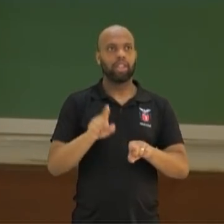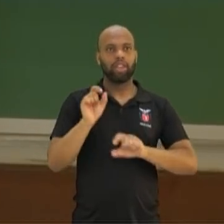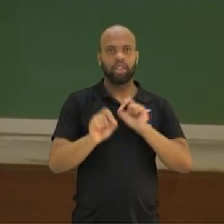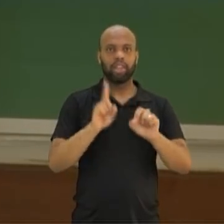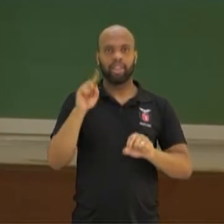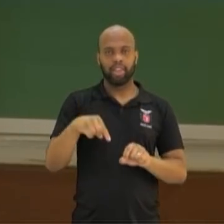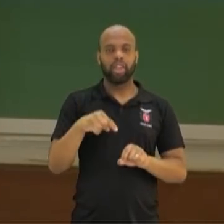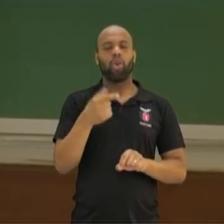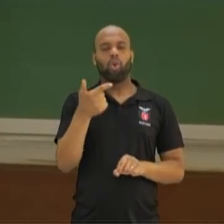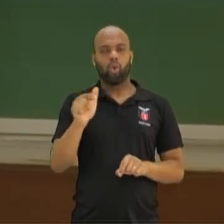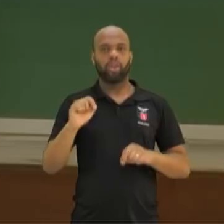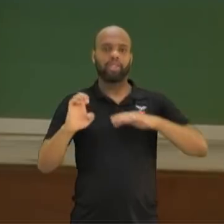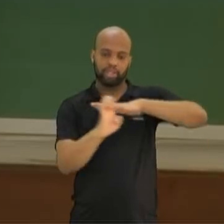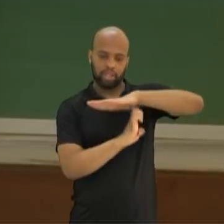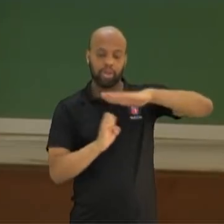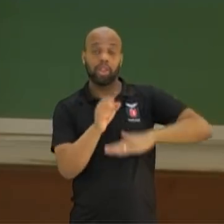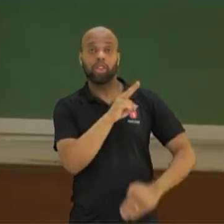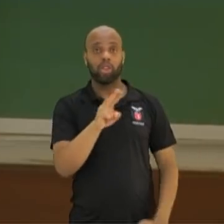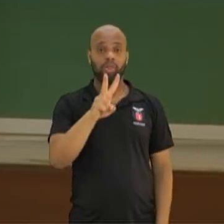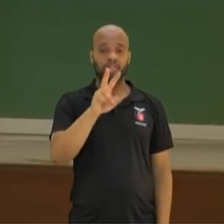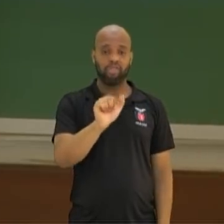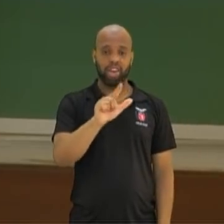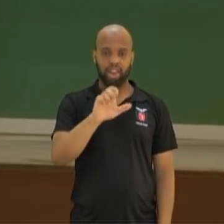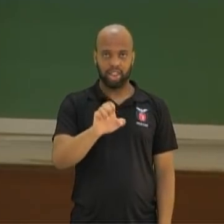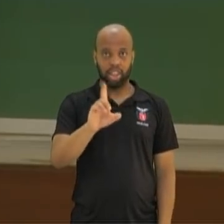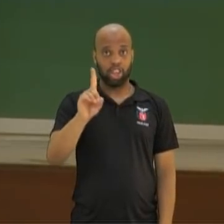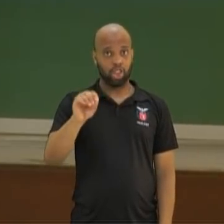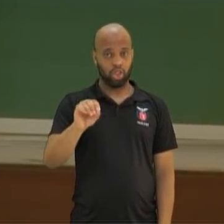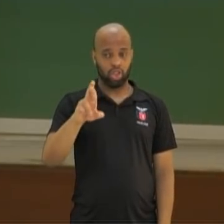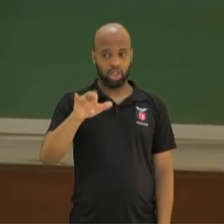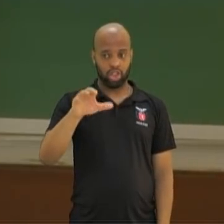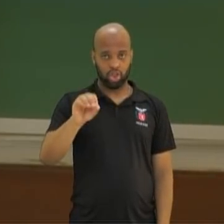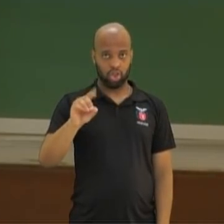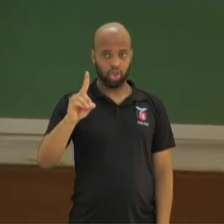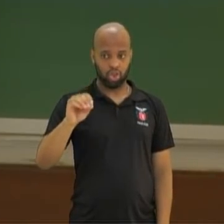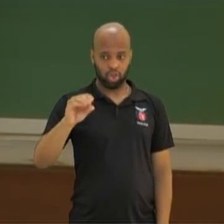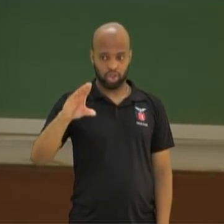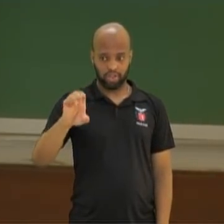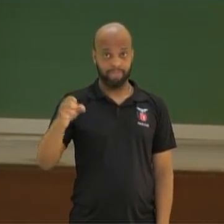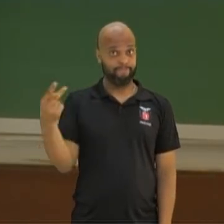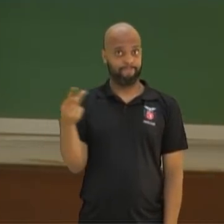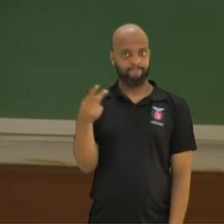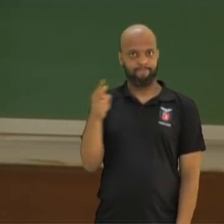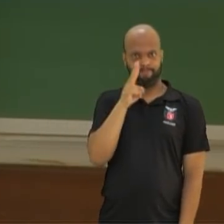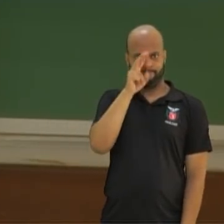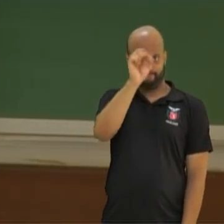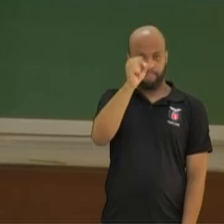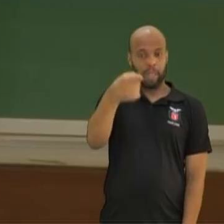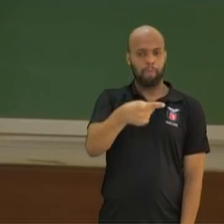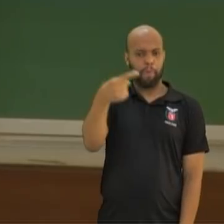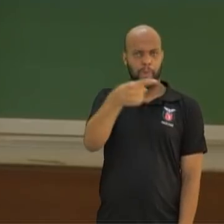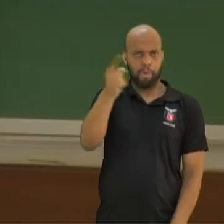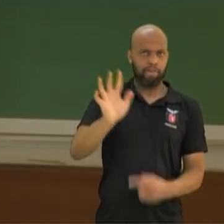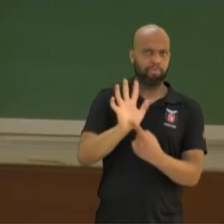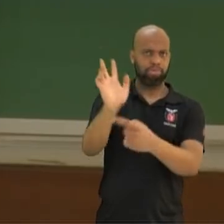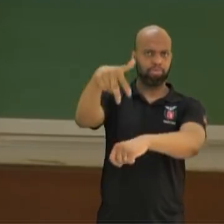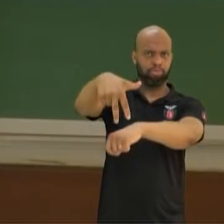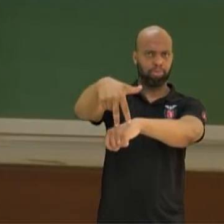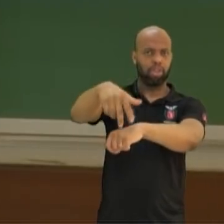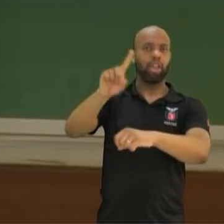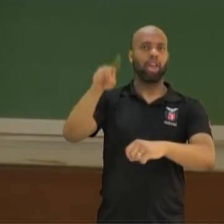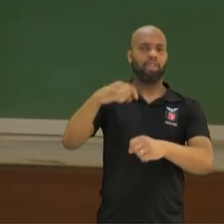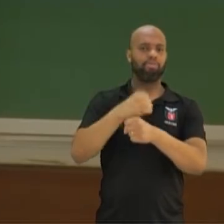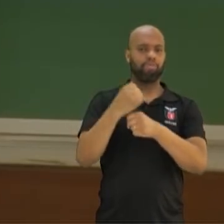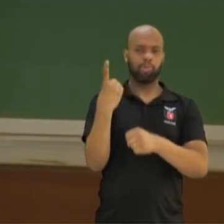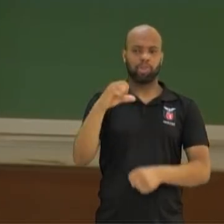a Vale do Rio Doce. As duas crescem de maneira bem forte, são as primeiras que se destacam na década de